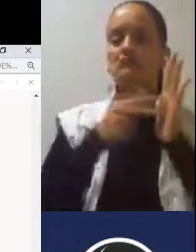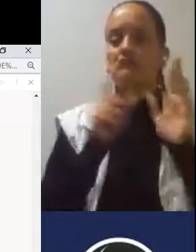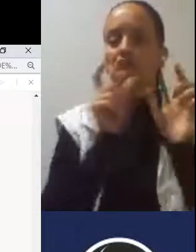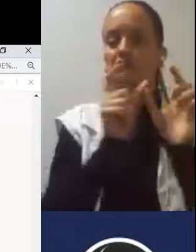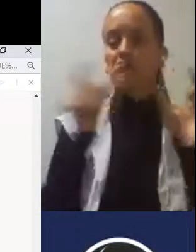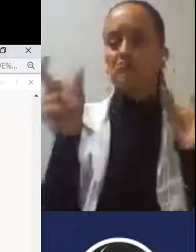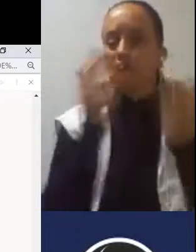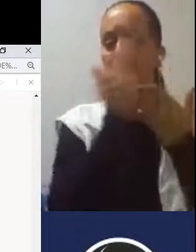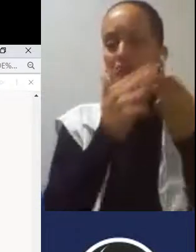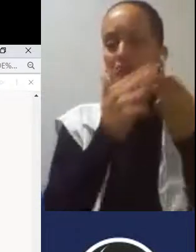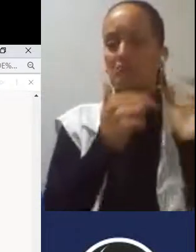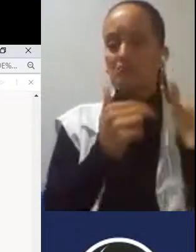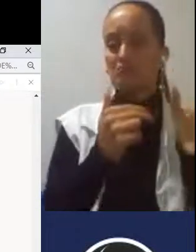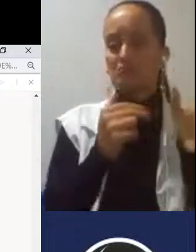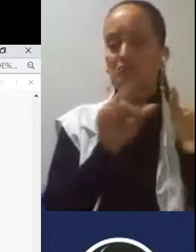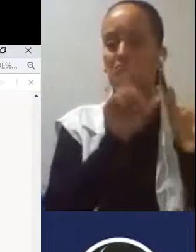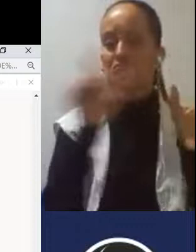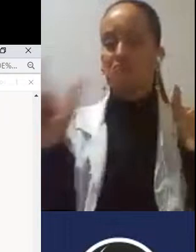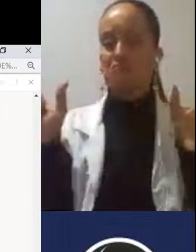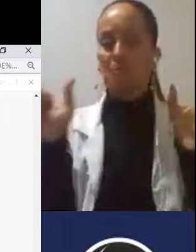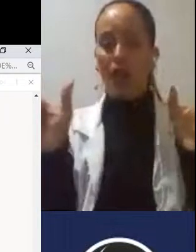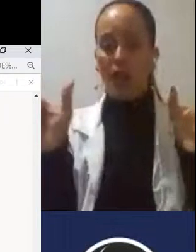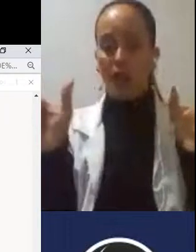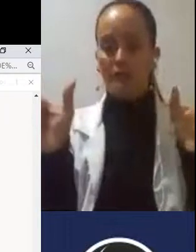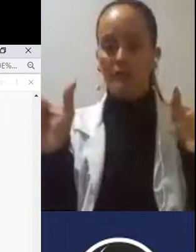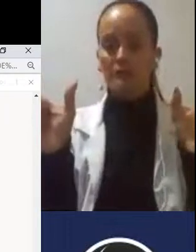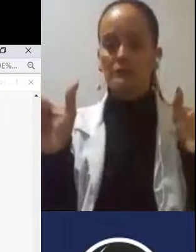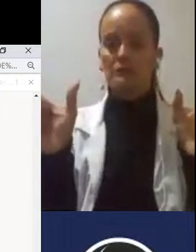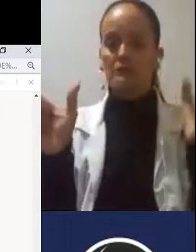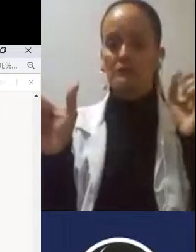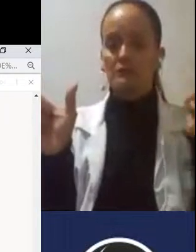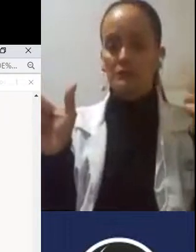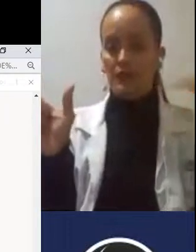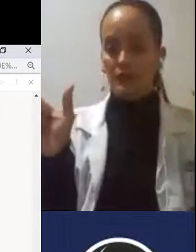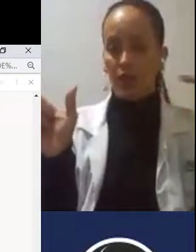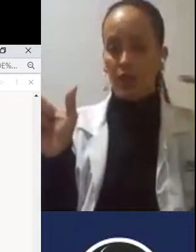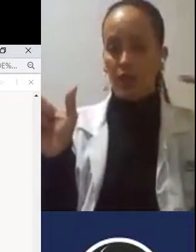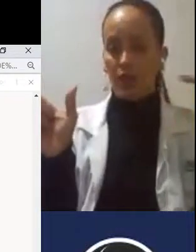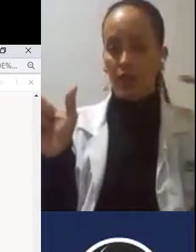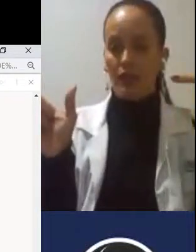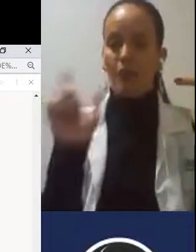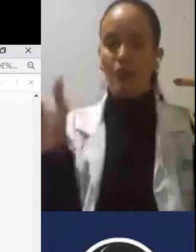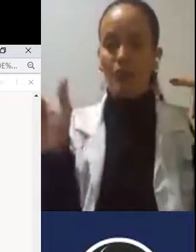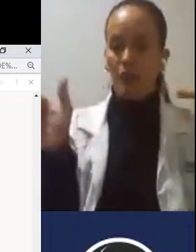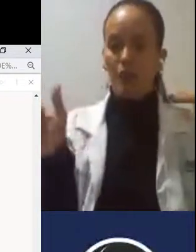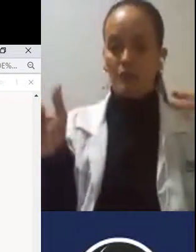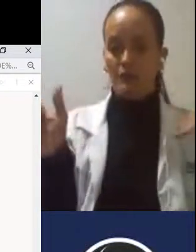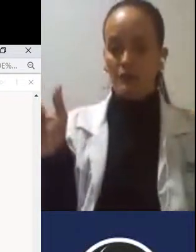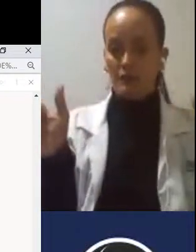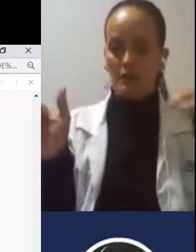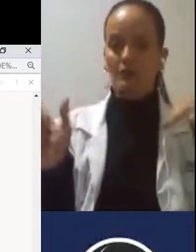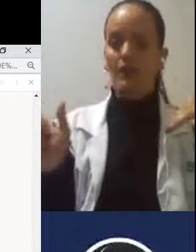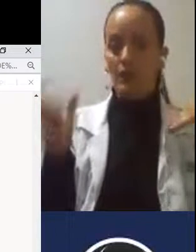símbolo, vai ser uma fonte de alimentação. No caso, vai ser o que vai fornecer a tensão elétrica. Esse símbolo aqui vai representar o resistor ou a